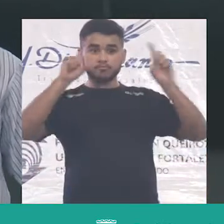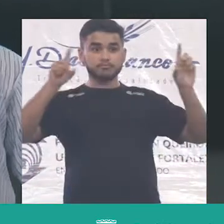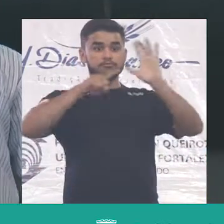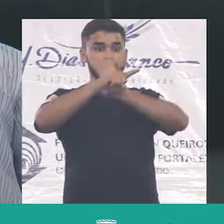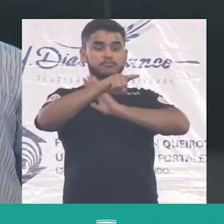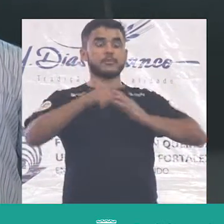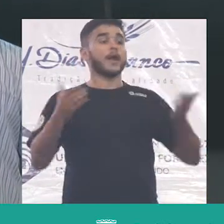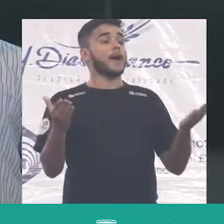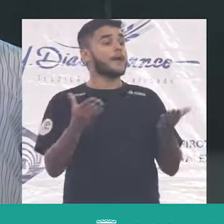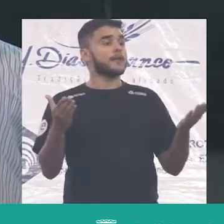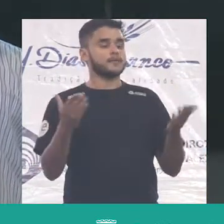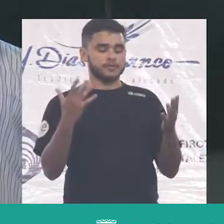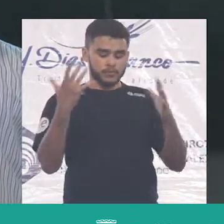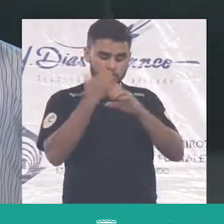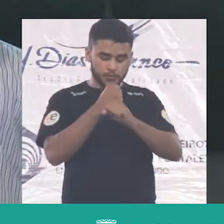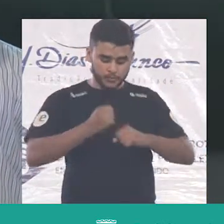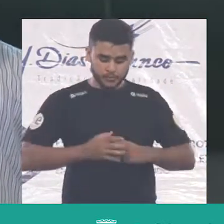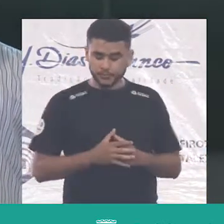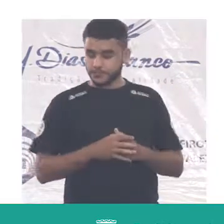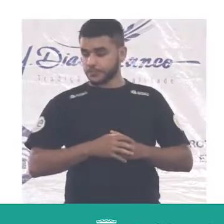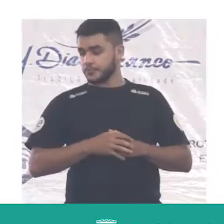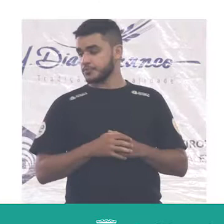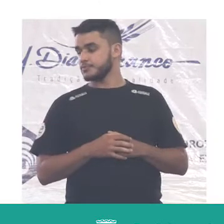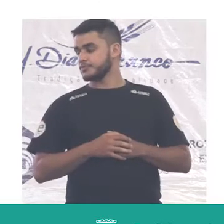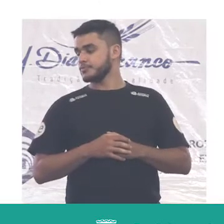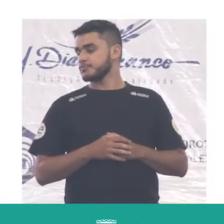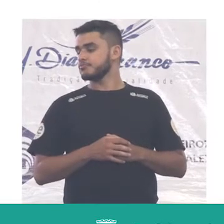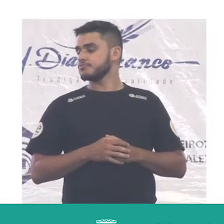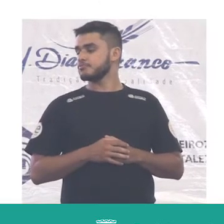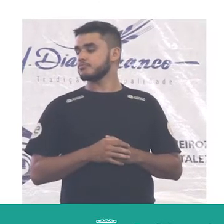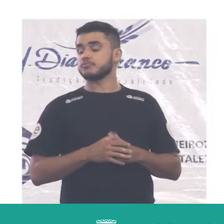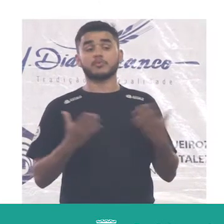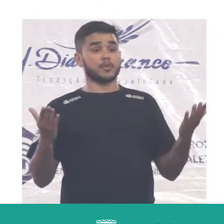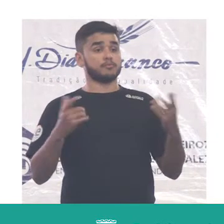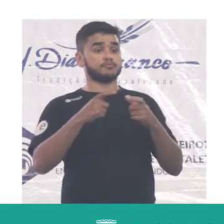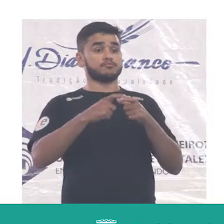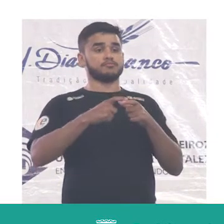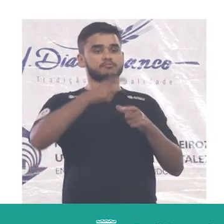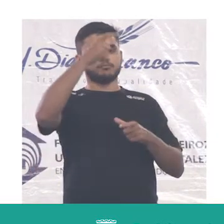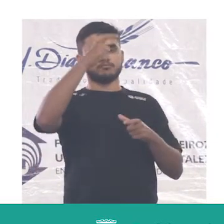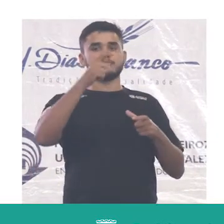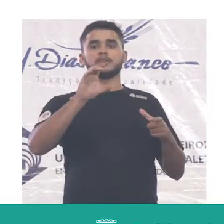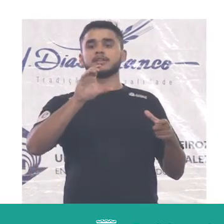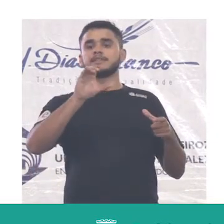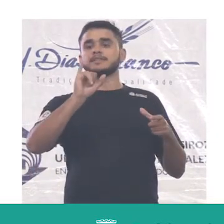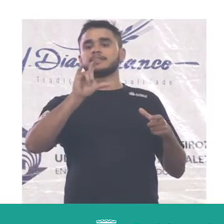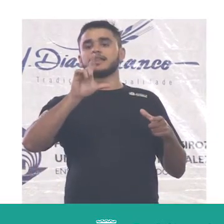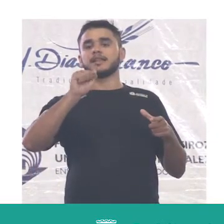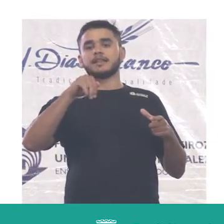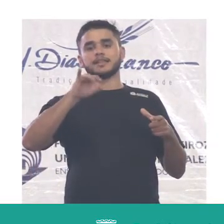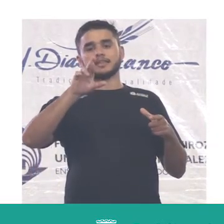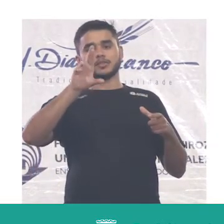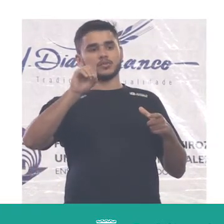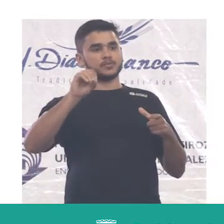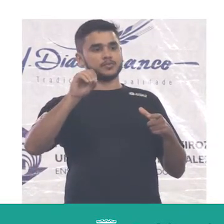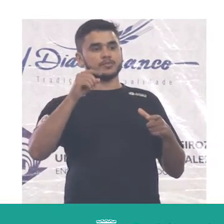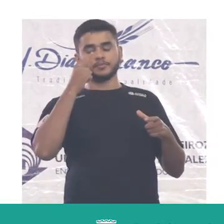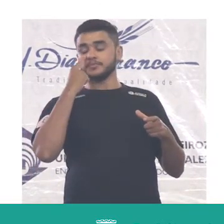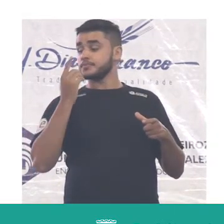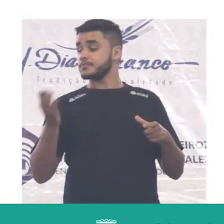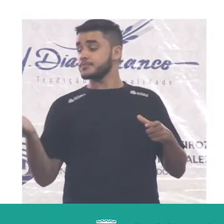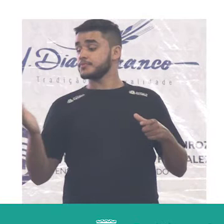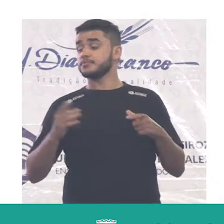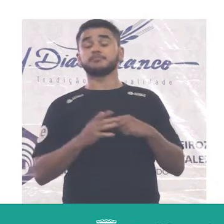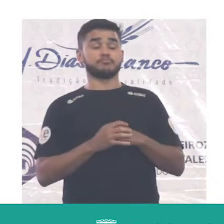Vamos agora às contas. Eu tenho um cilindro. E ele disse na questão que